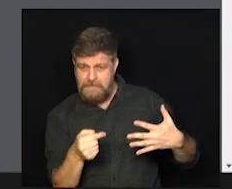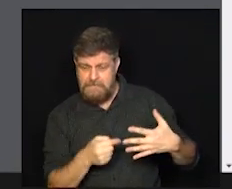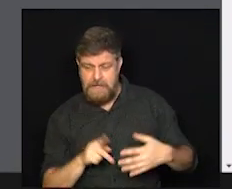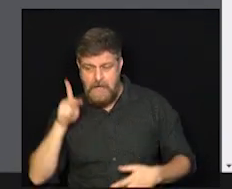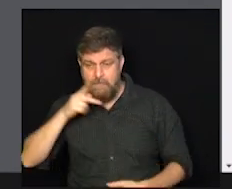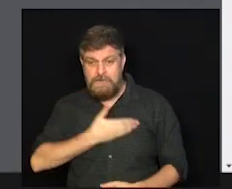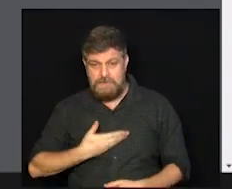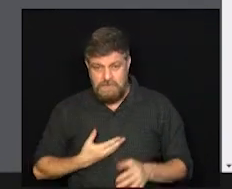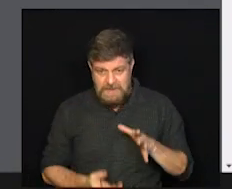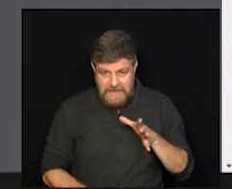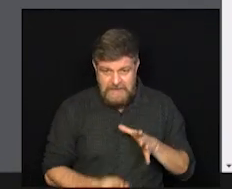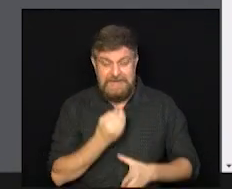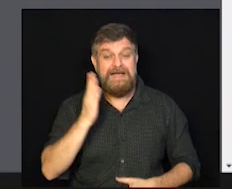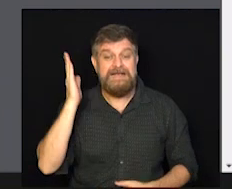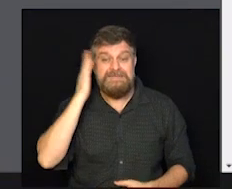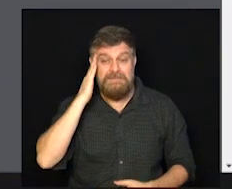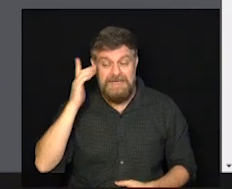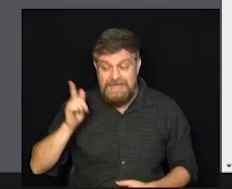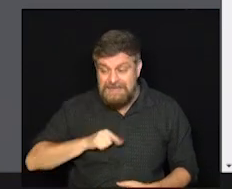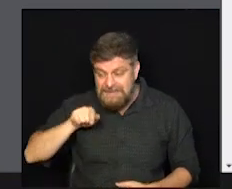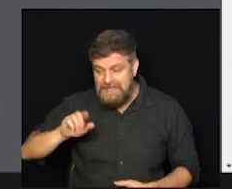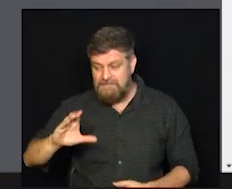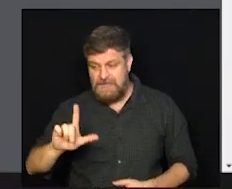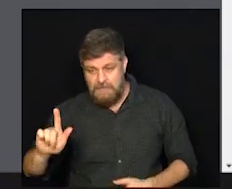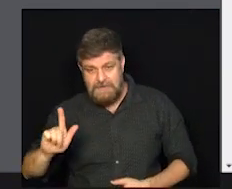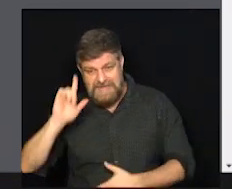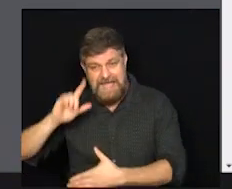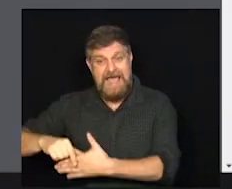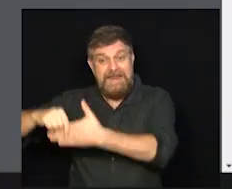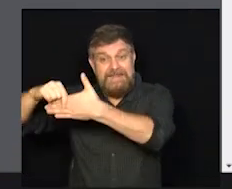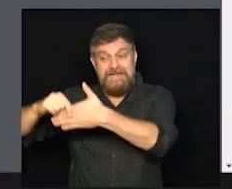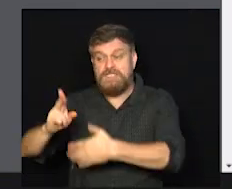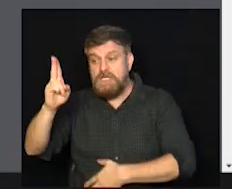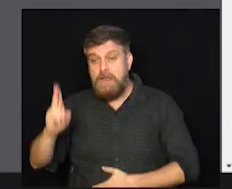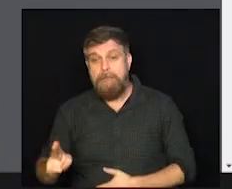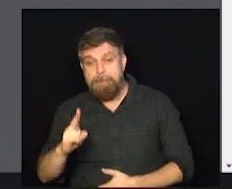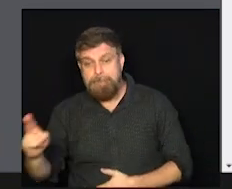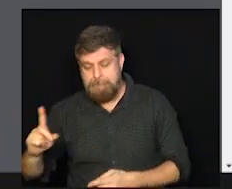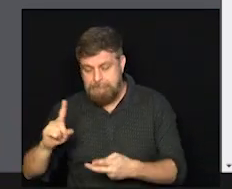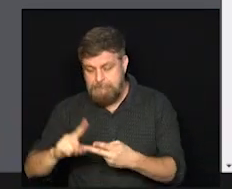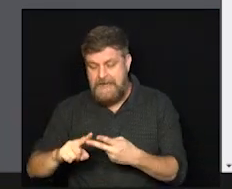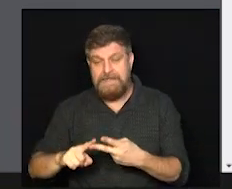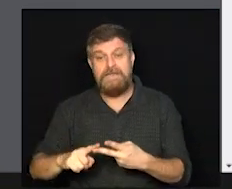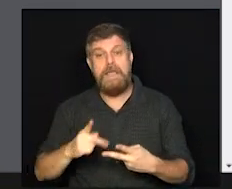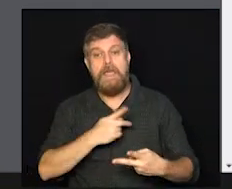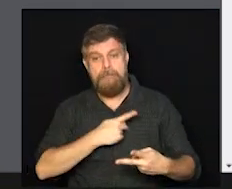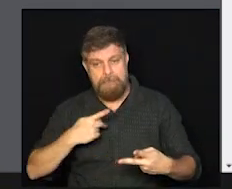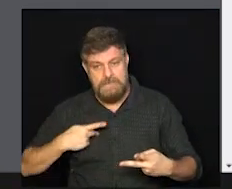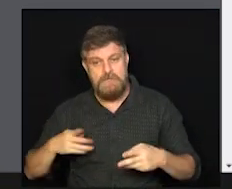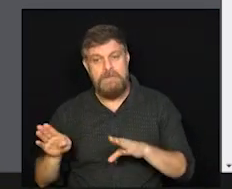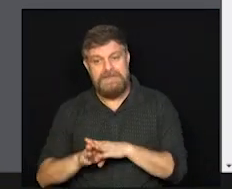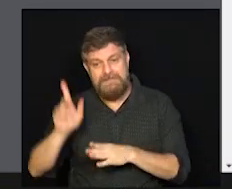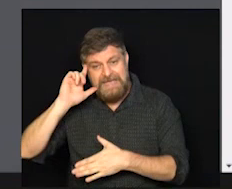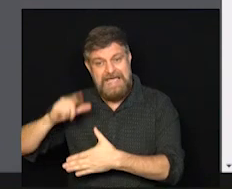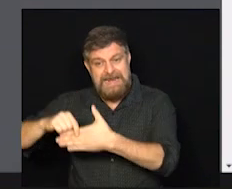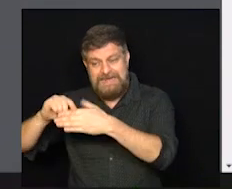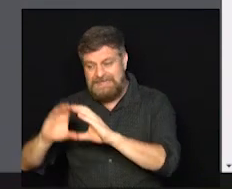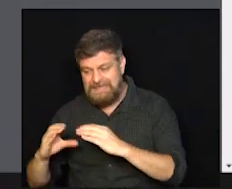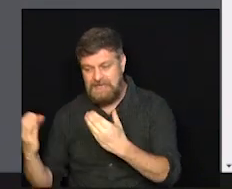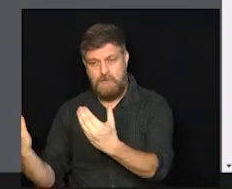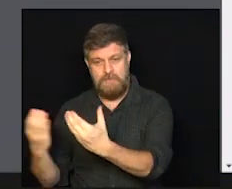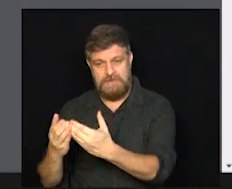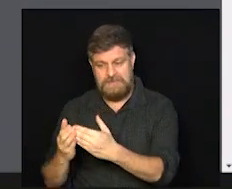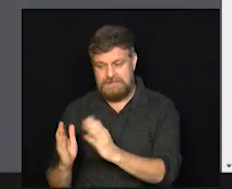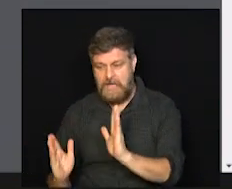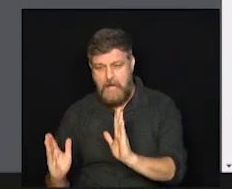essas lideranças, não somente de padres e pastores, mas também lideranças leigas das nossas comunidades, durante o processo,